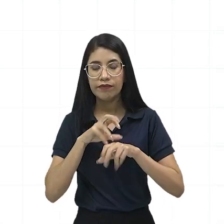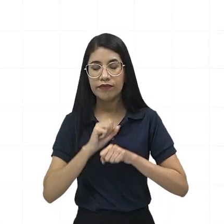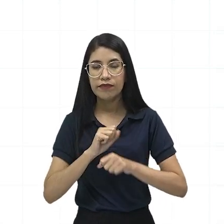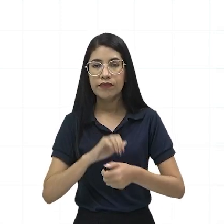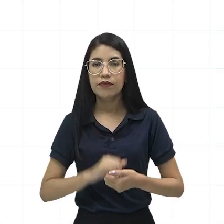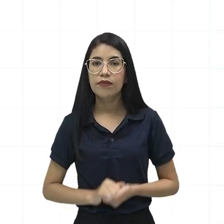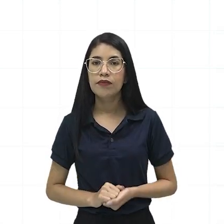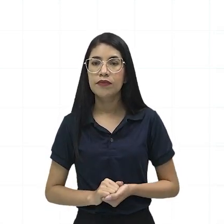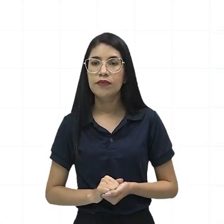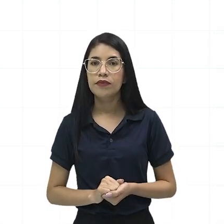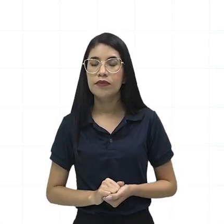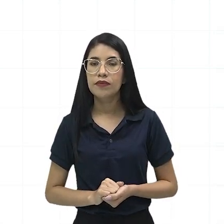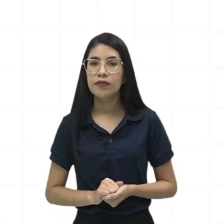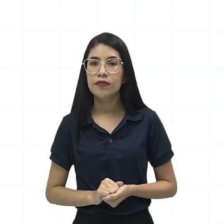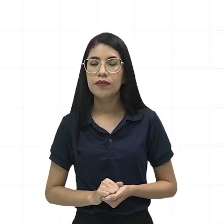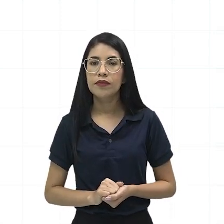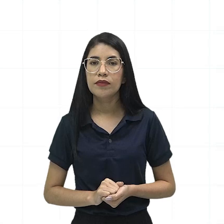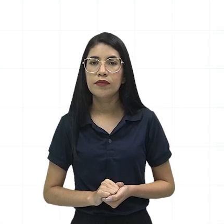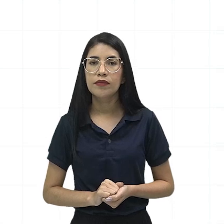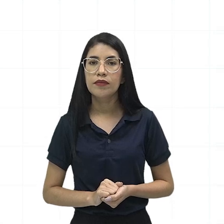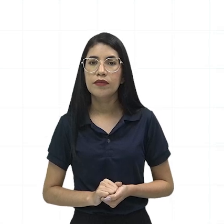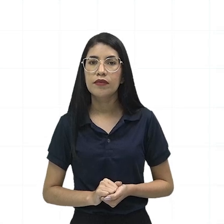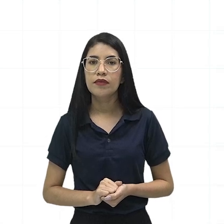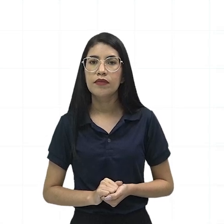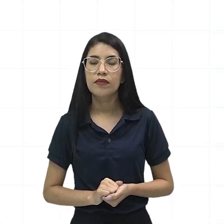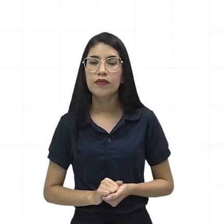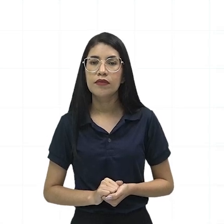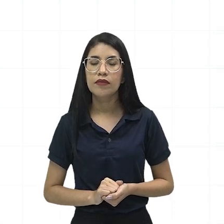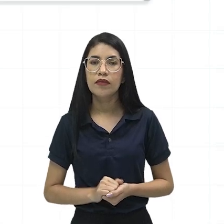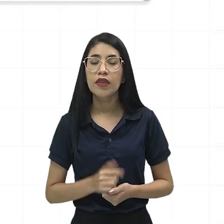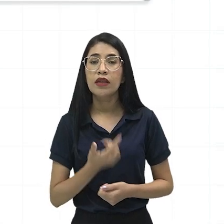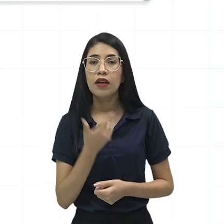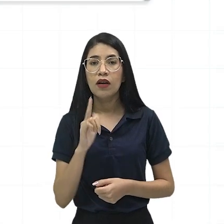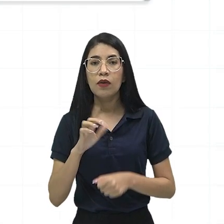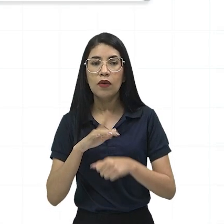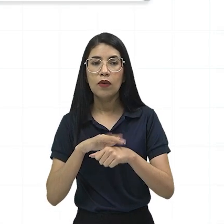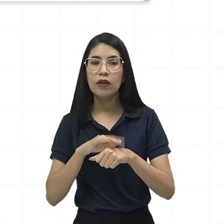ISTs. Vamos conhecer agora o nosso